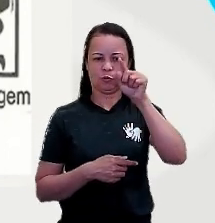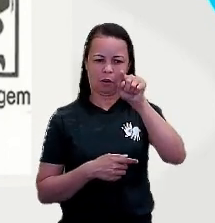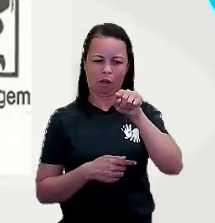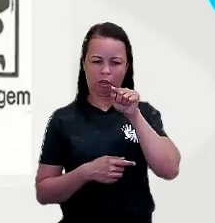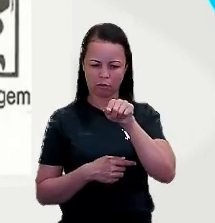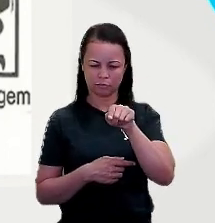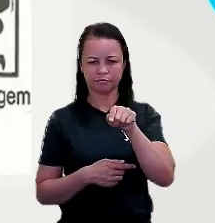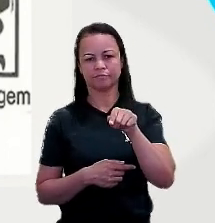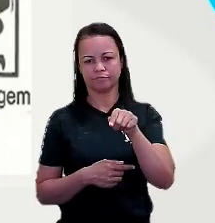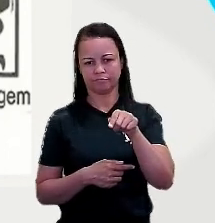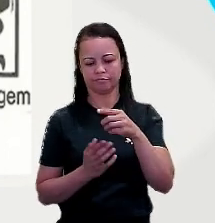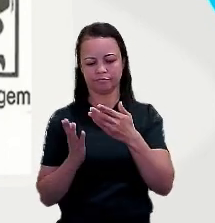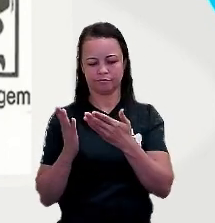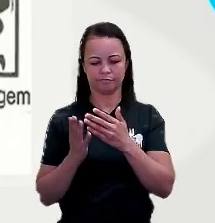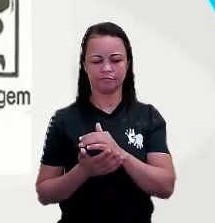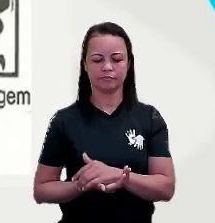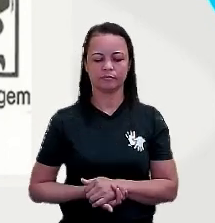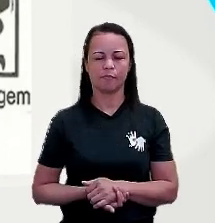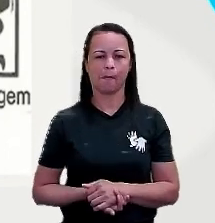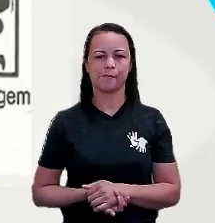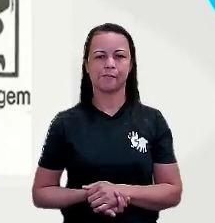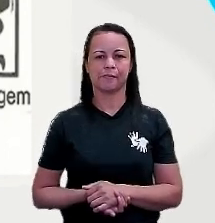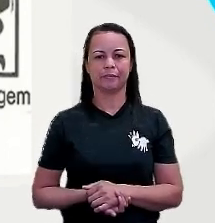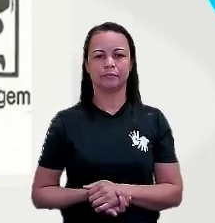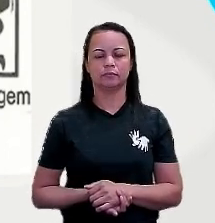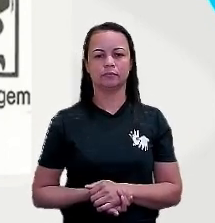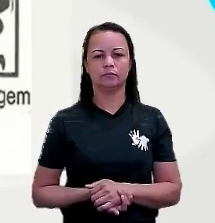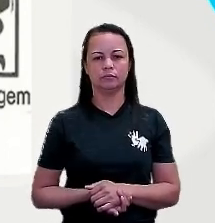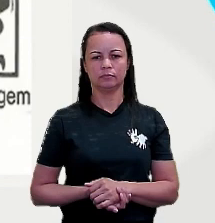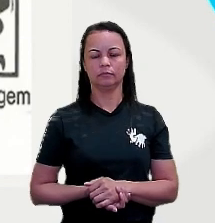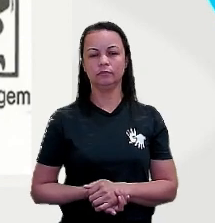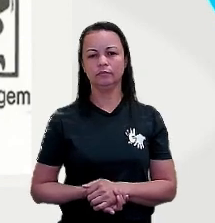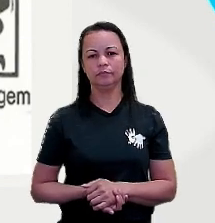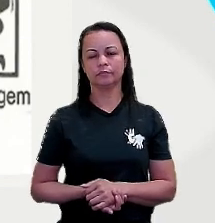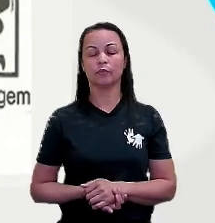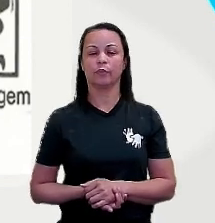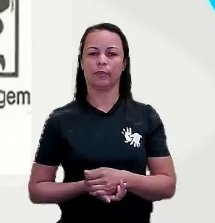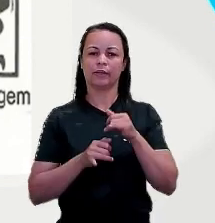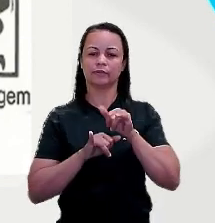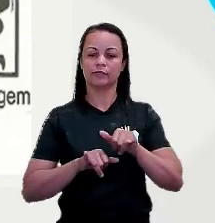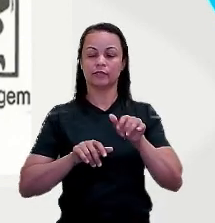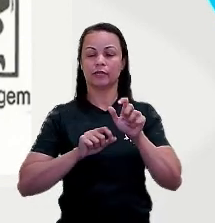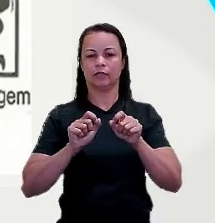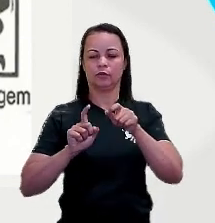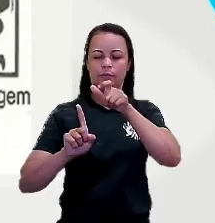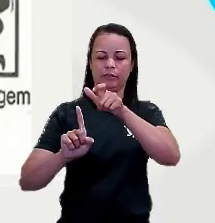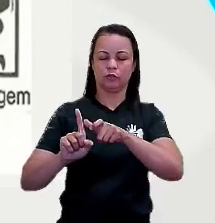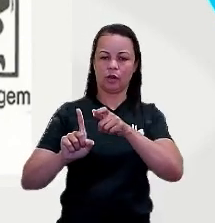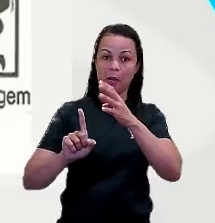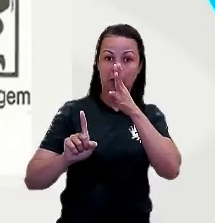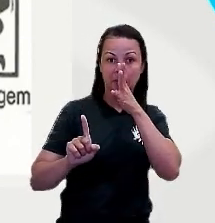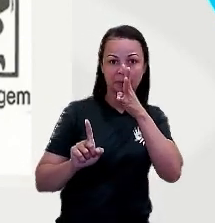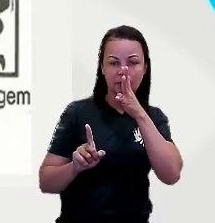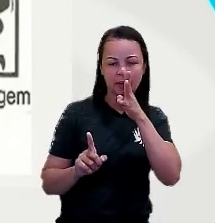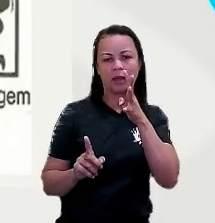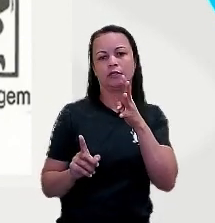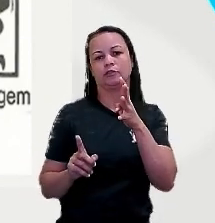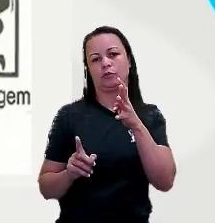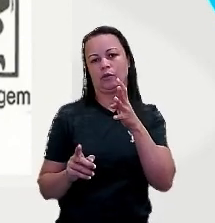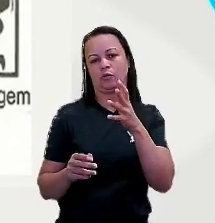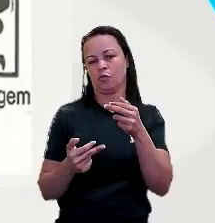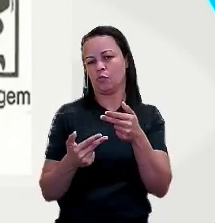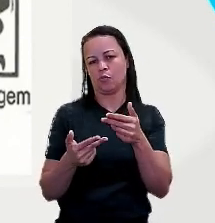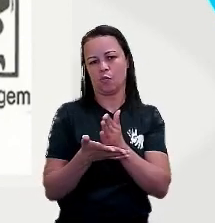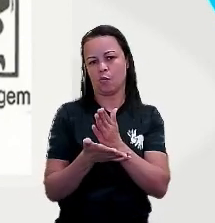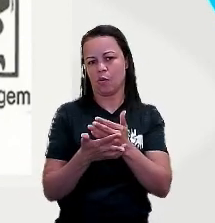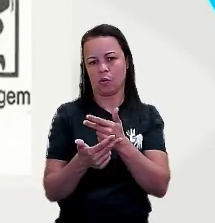de exclamação? Pronto, é para isso, para dizer que o personagem ele está admirado com algo que está